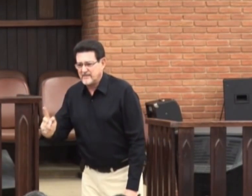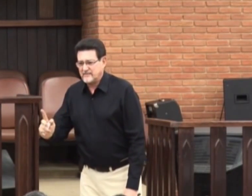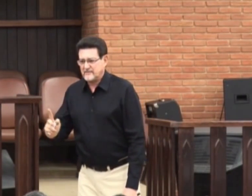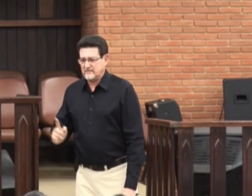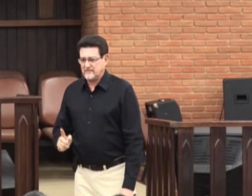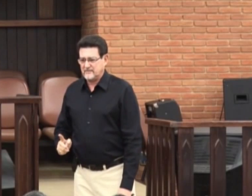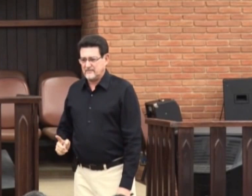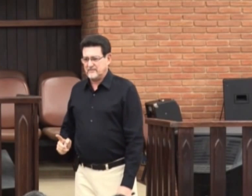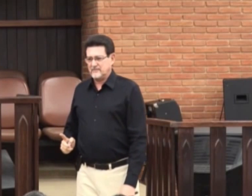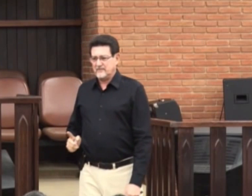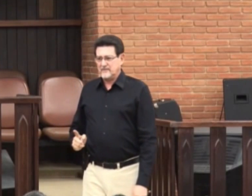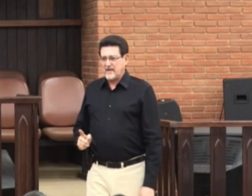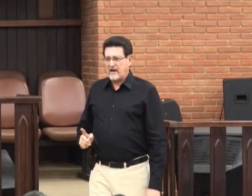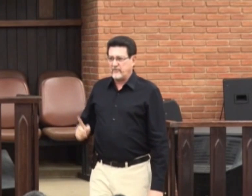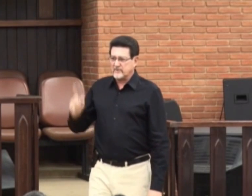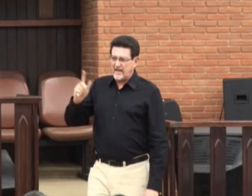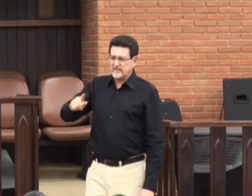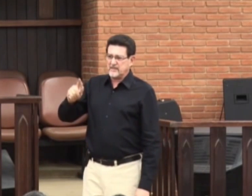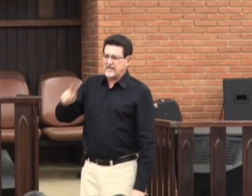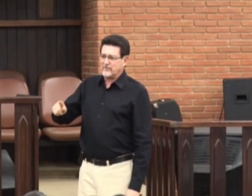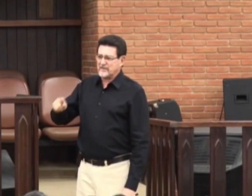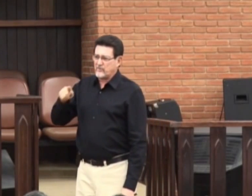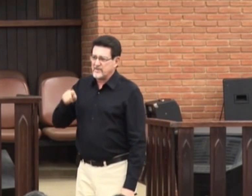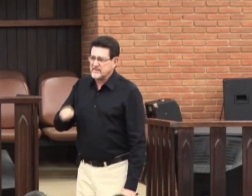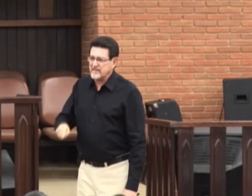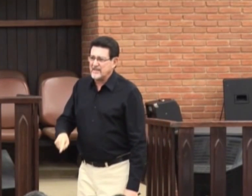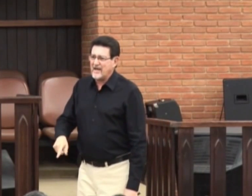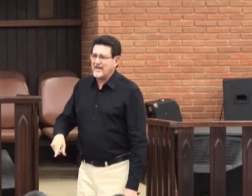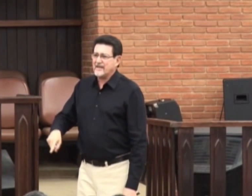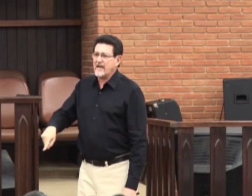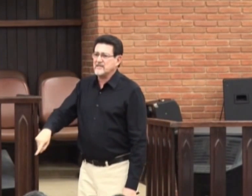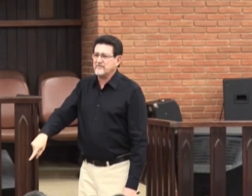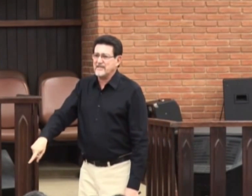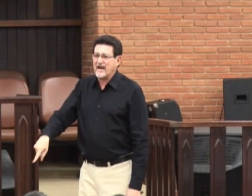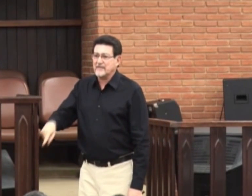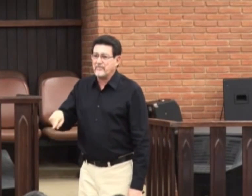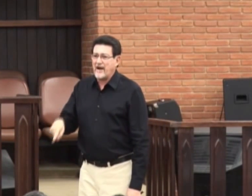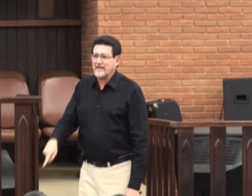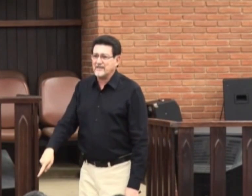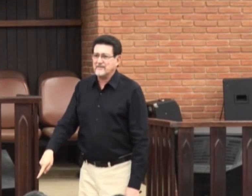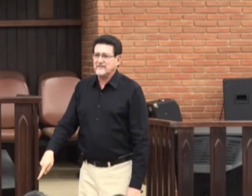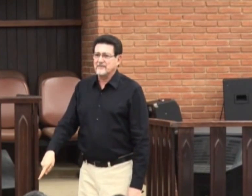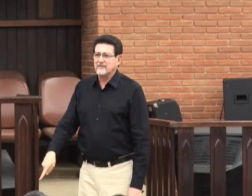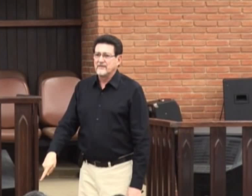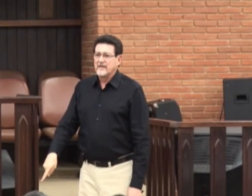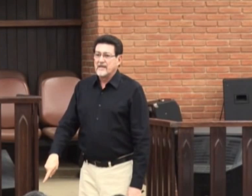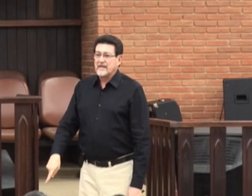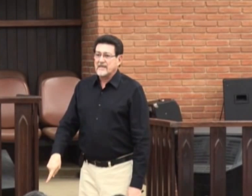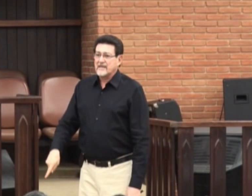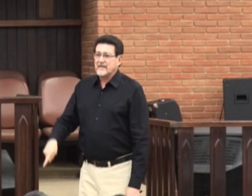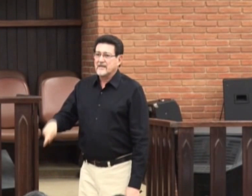Pai. A vontade de Deus é conhecida na intimidade. Pai.